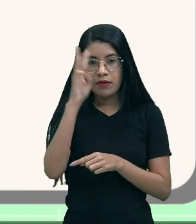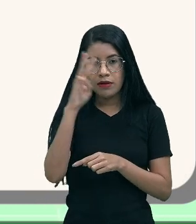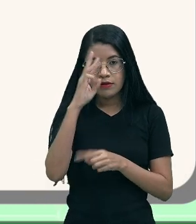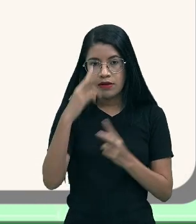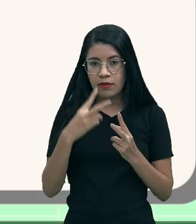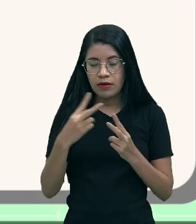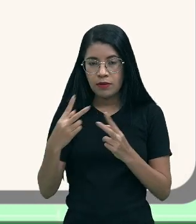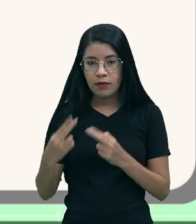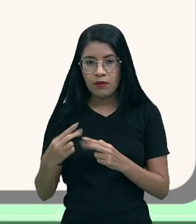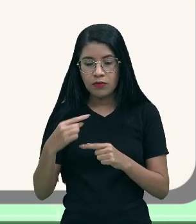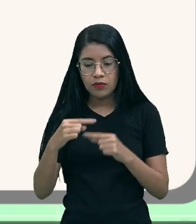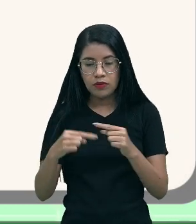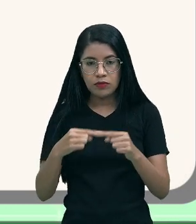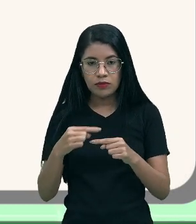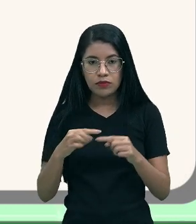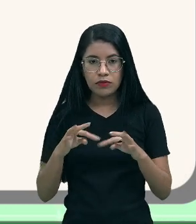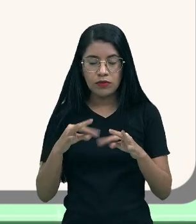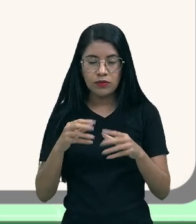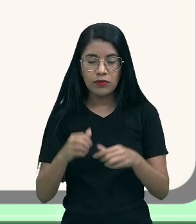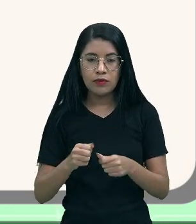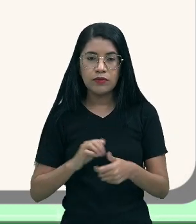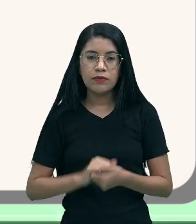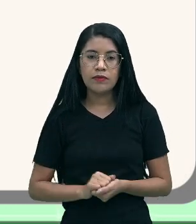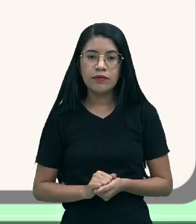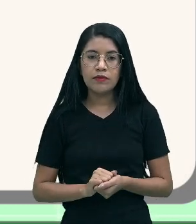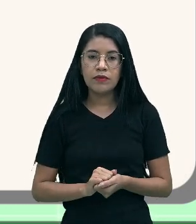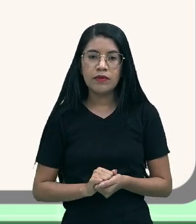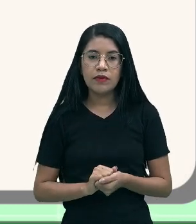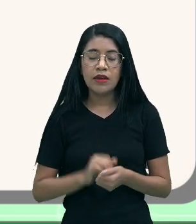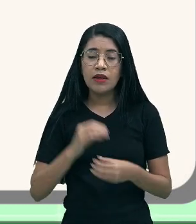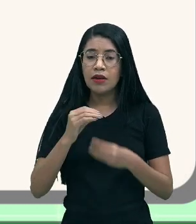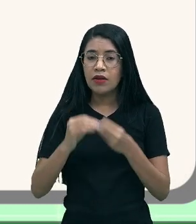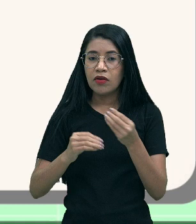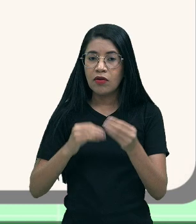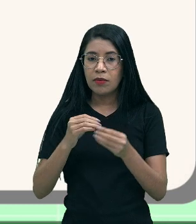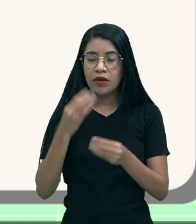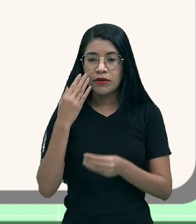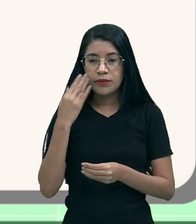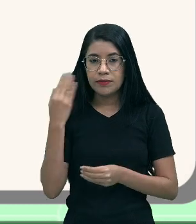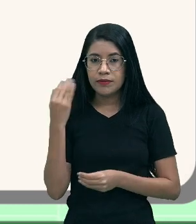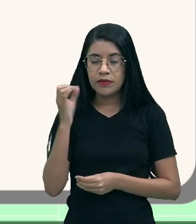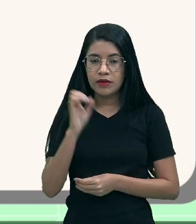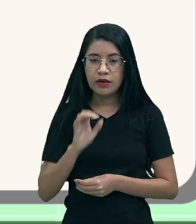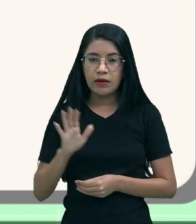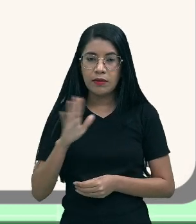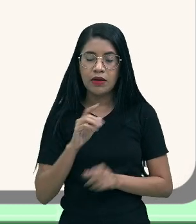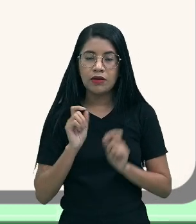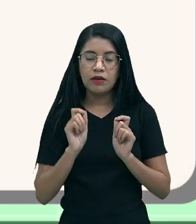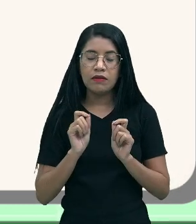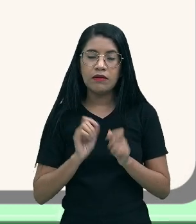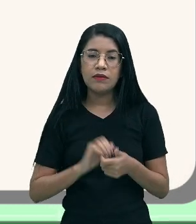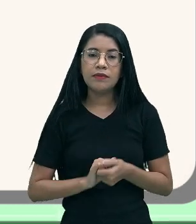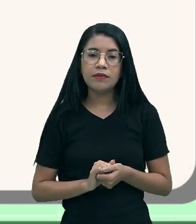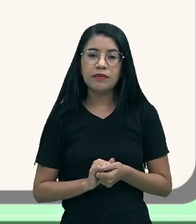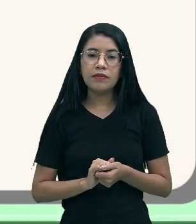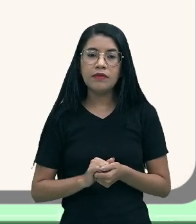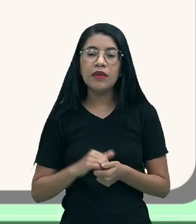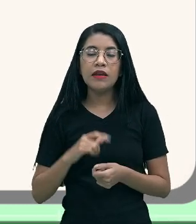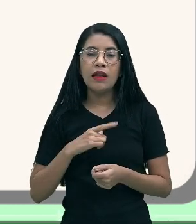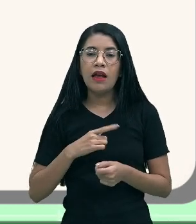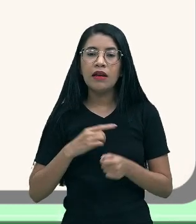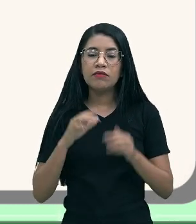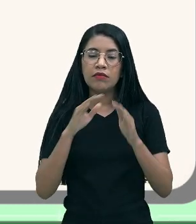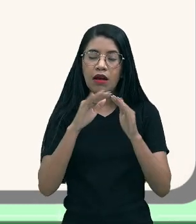os resistores. E aí, finalmente, a gente tem um circuito misto aí mostrando para você um circuito onde eu tenho duas resistências